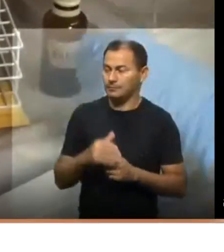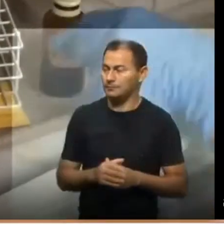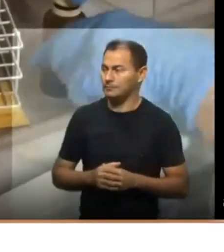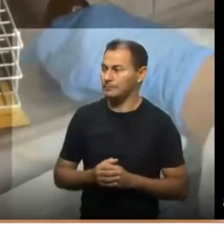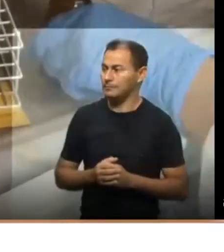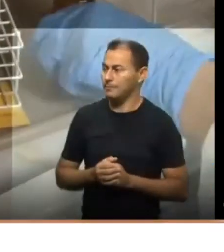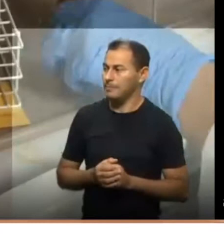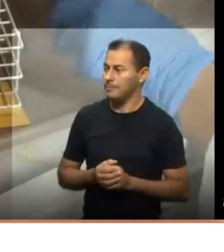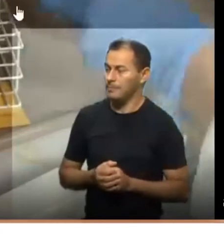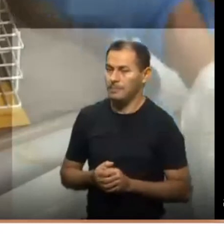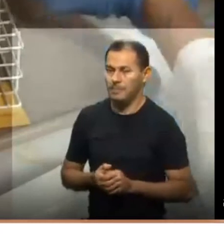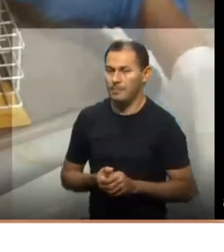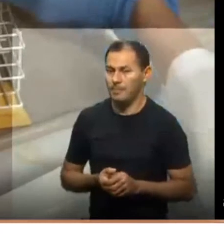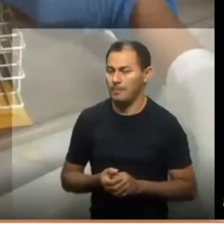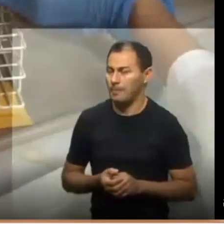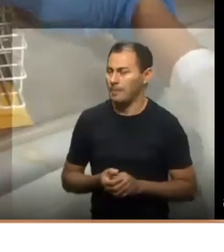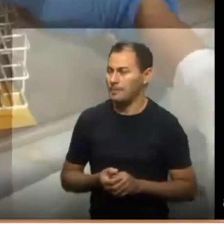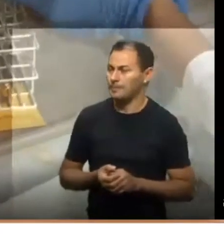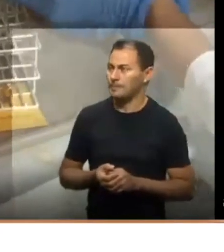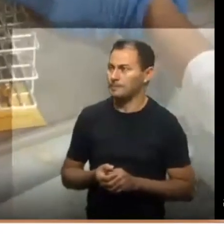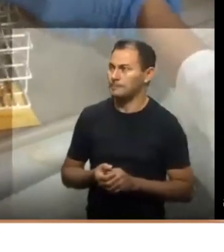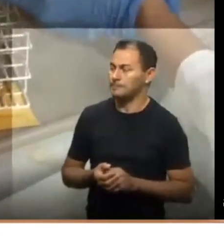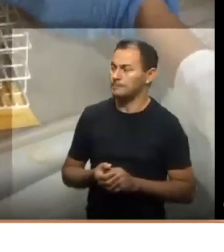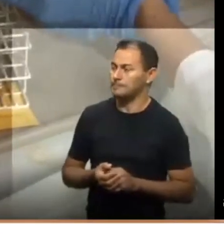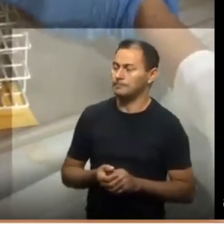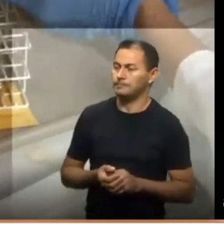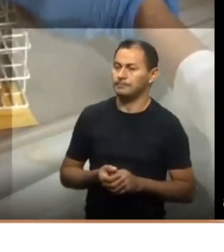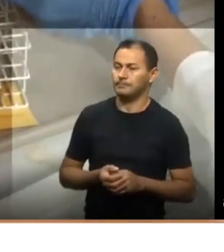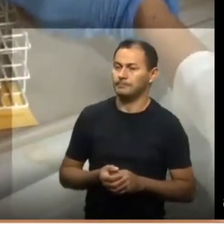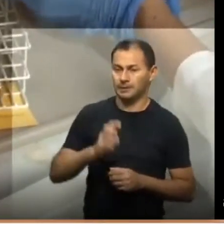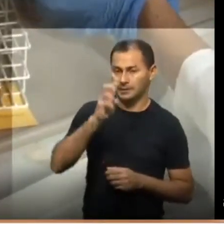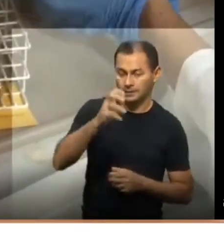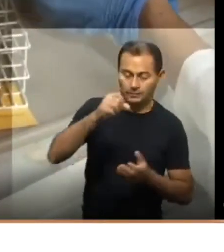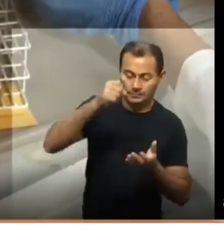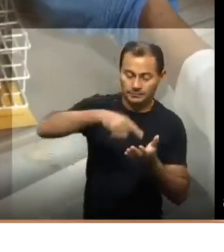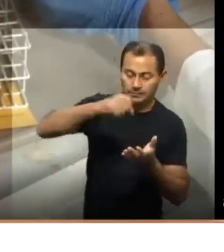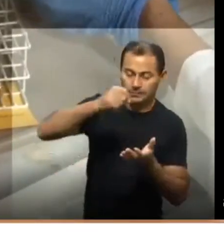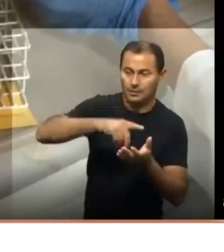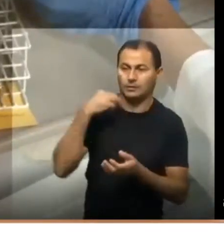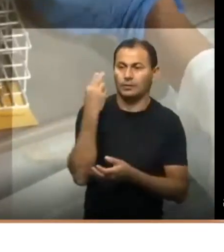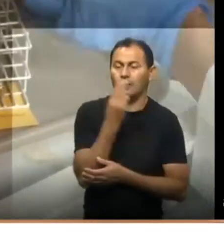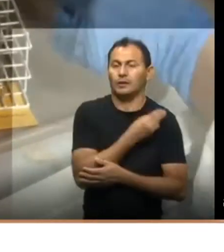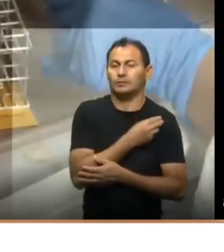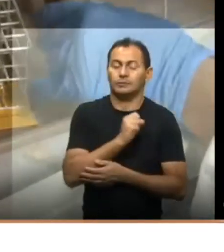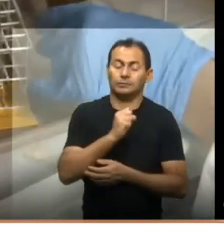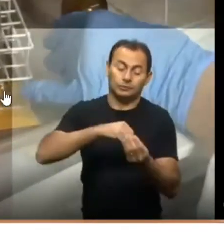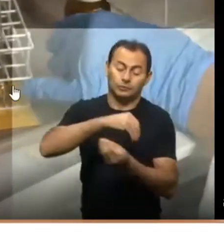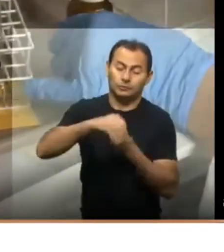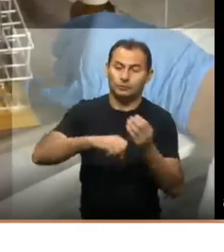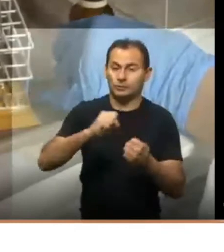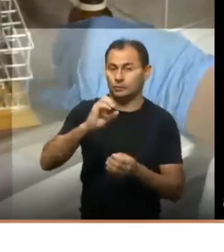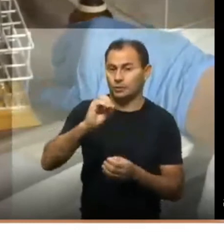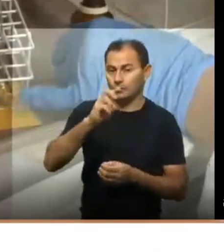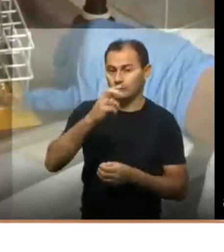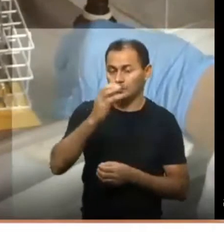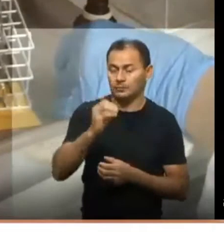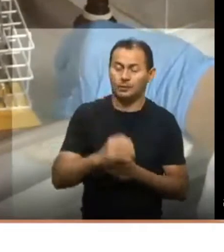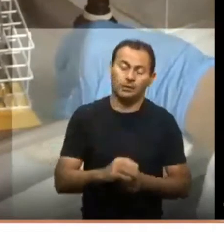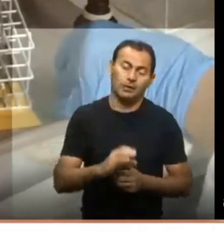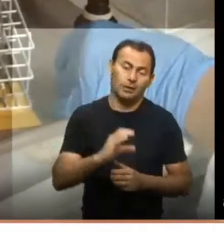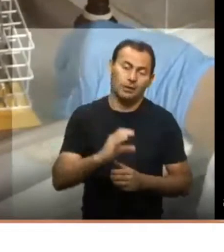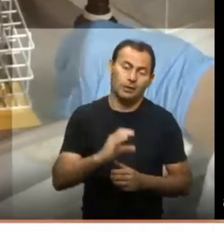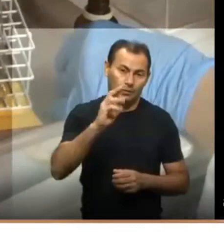coloquei nos 2 óleos, certo? Peguei 5 gotas do Lugol. E agora eu vou colocar no